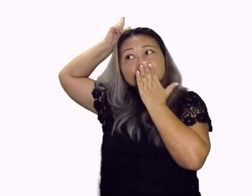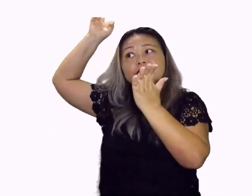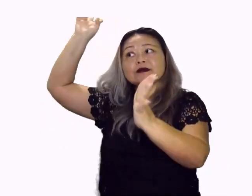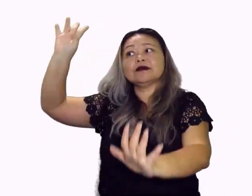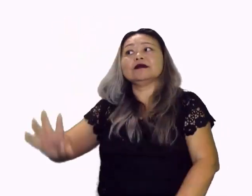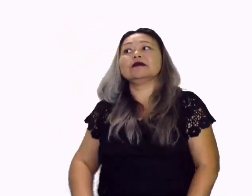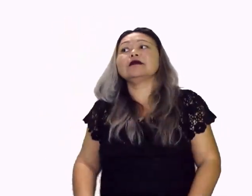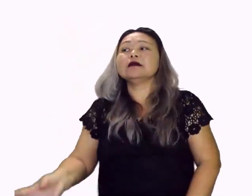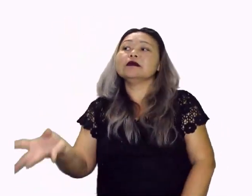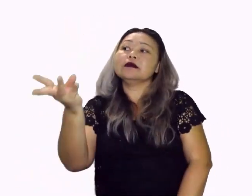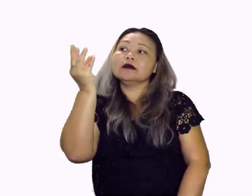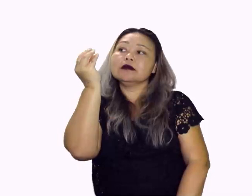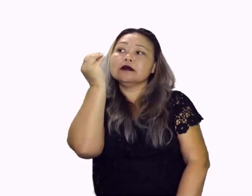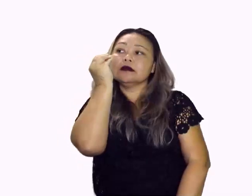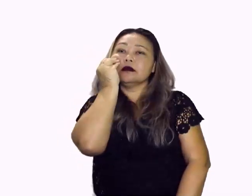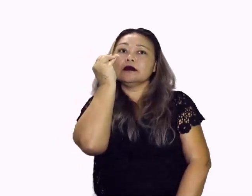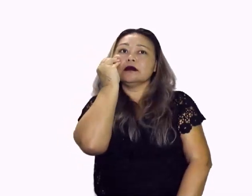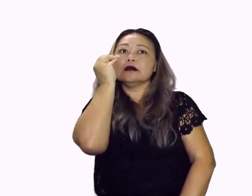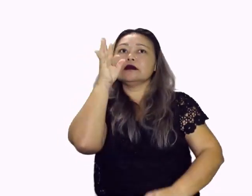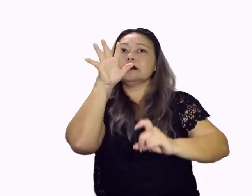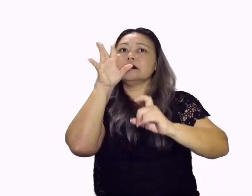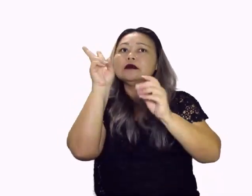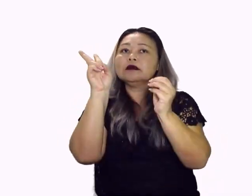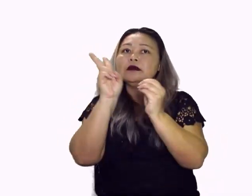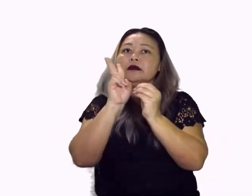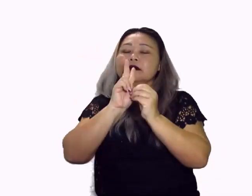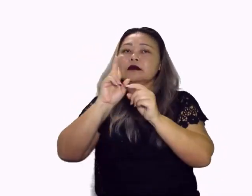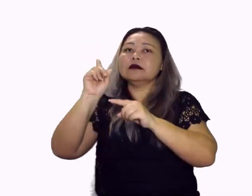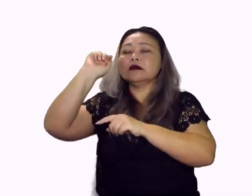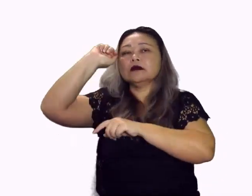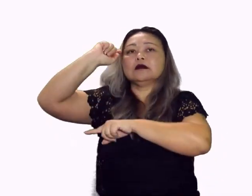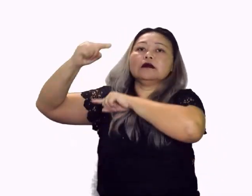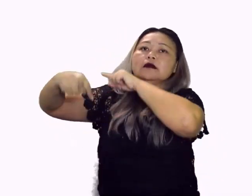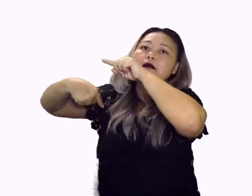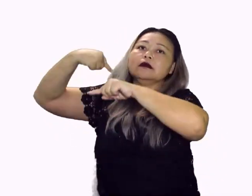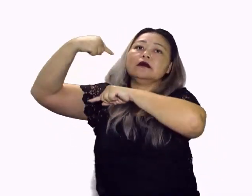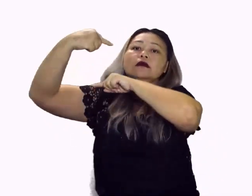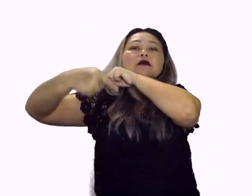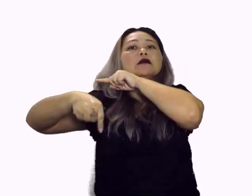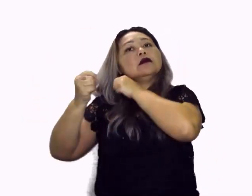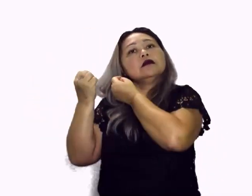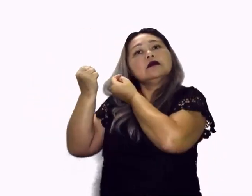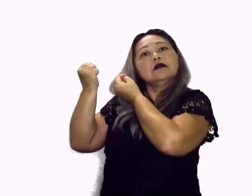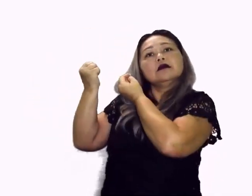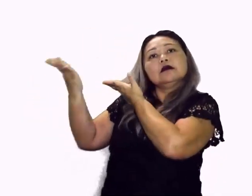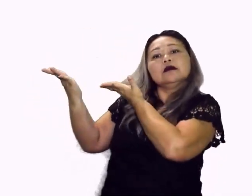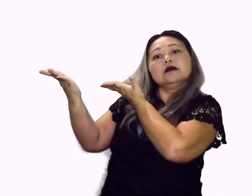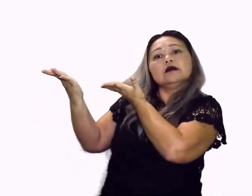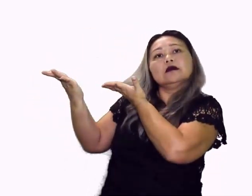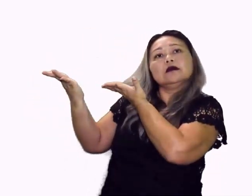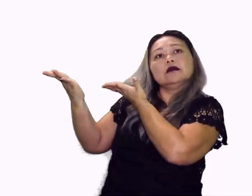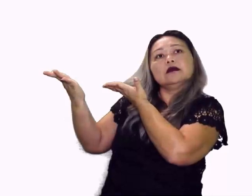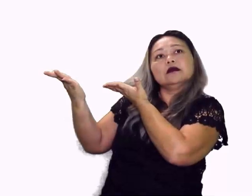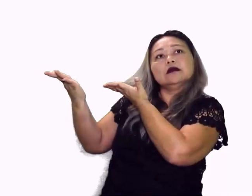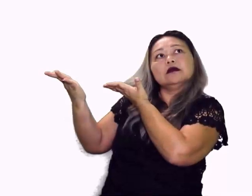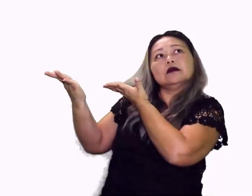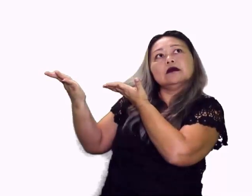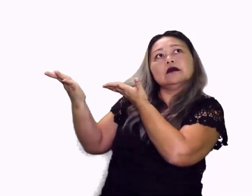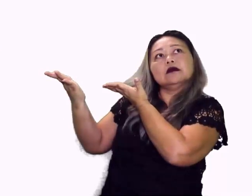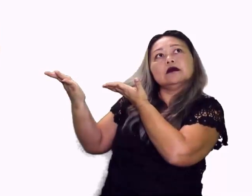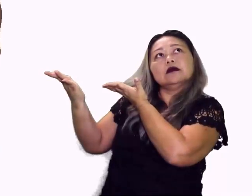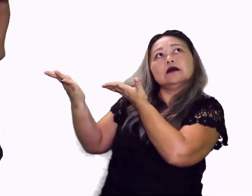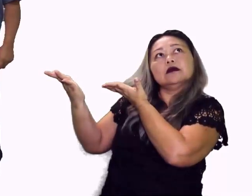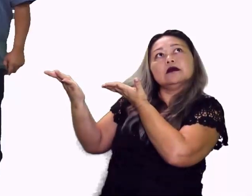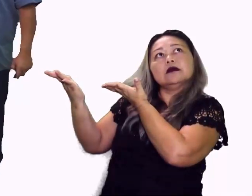um pouquinho sobre indígenas e afrodescendentes. Vamos entrar nessa imagem? Olha só. Ó, vamos ver